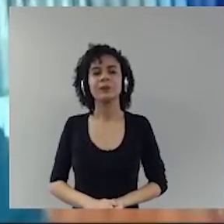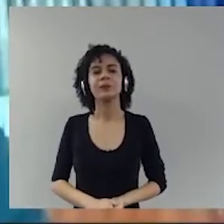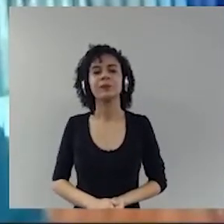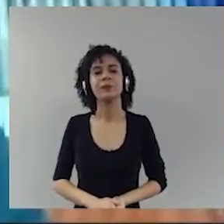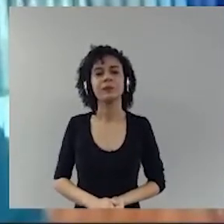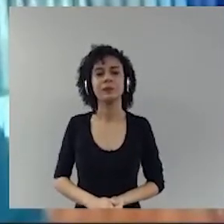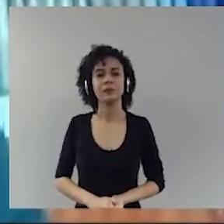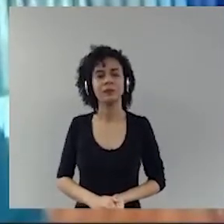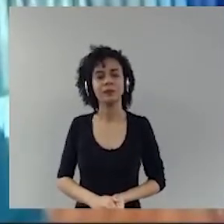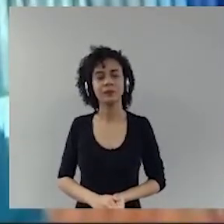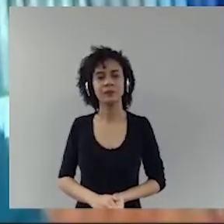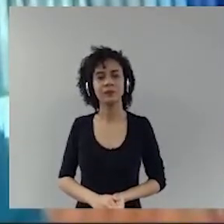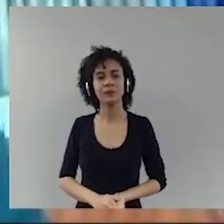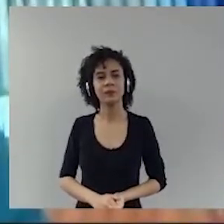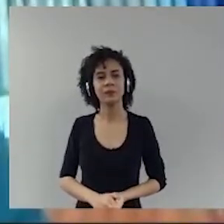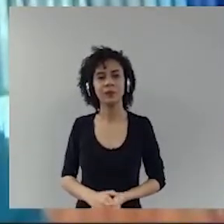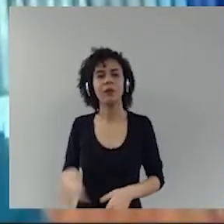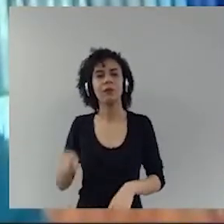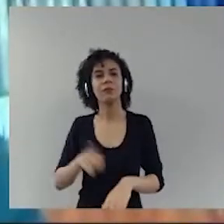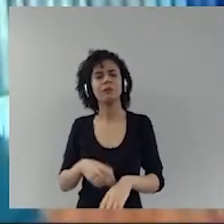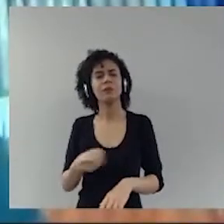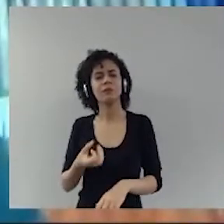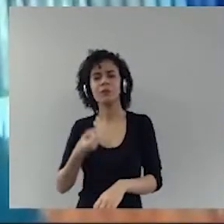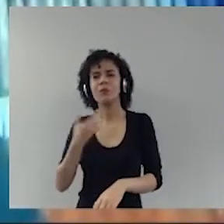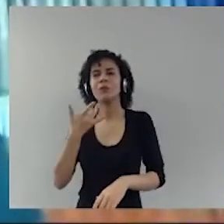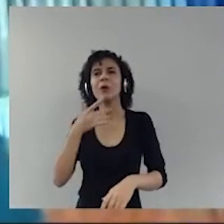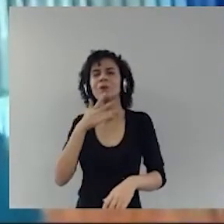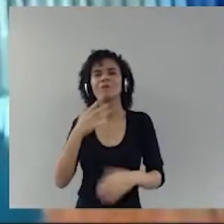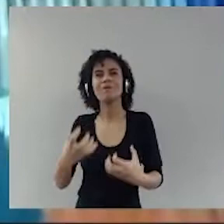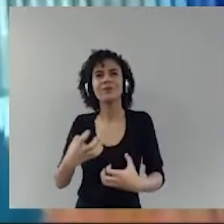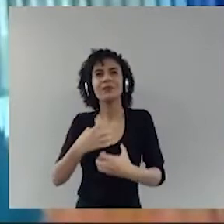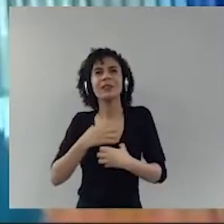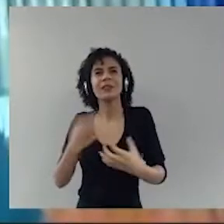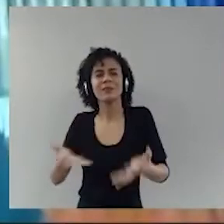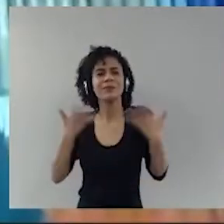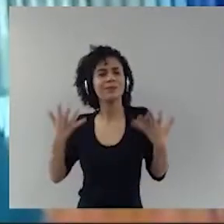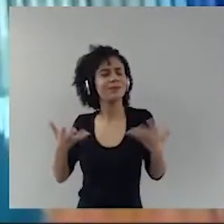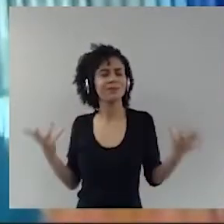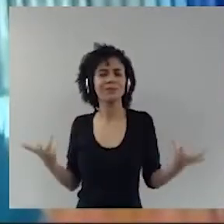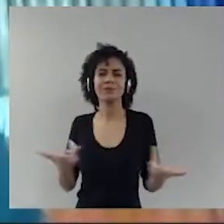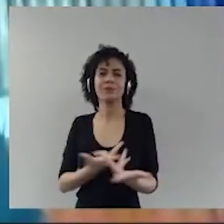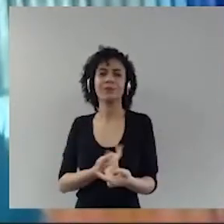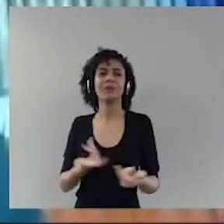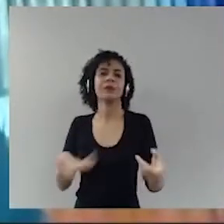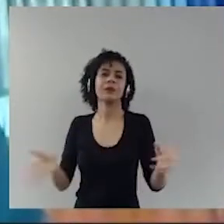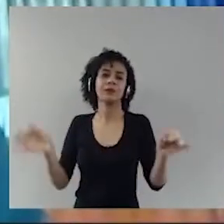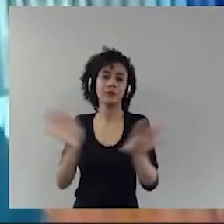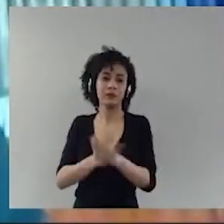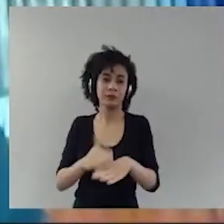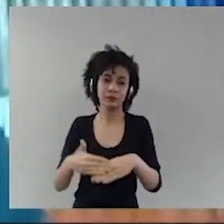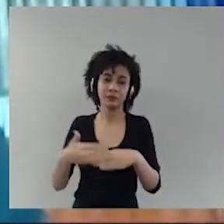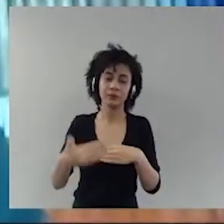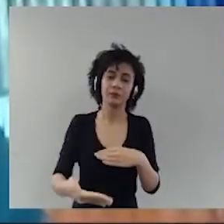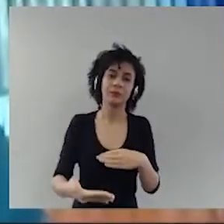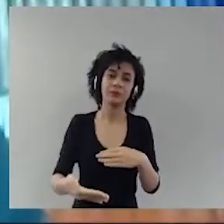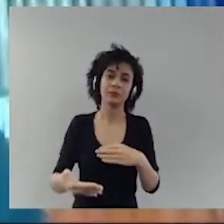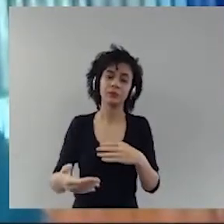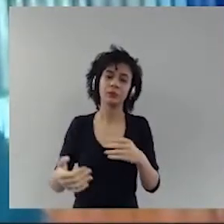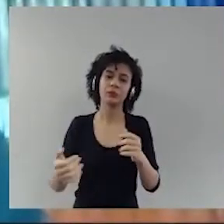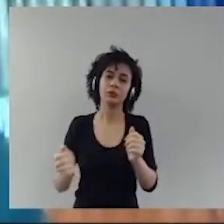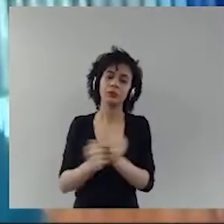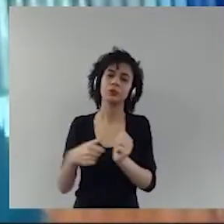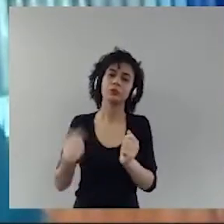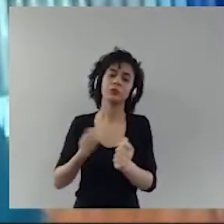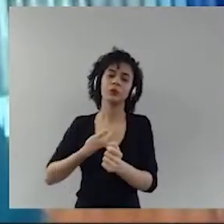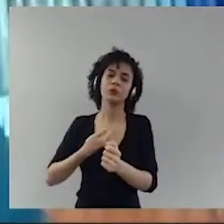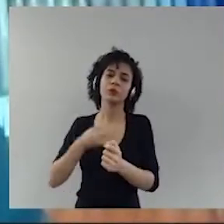muito o una e uma uma energia muito incrível é melhor finalizar e modela um um pouco